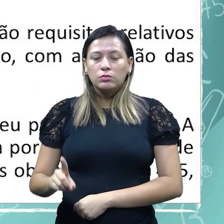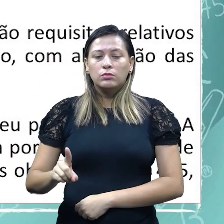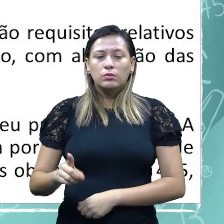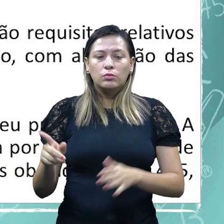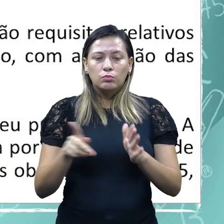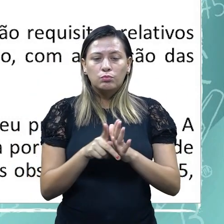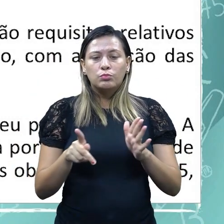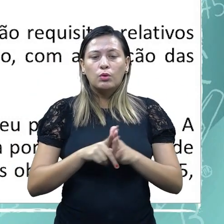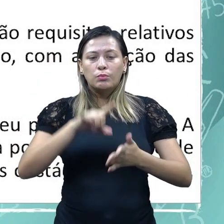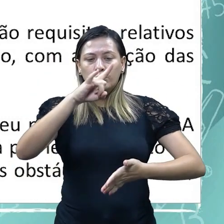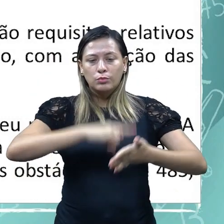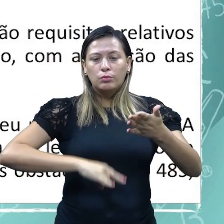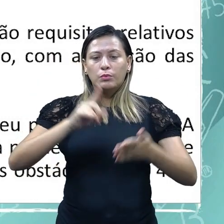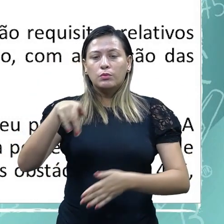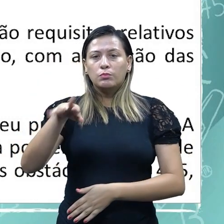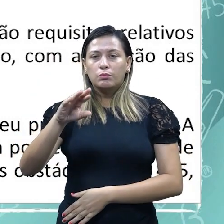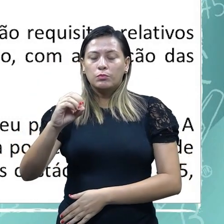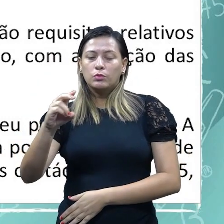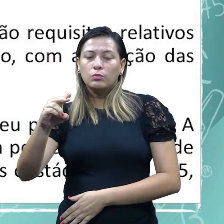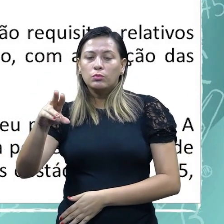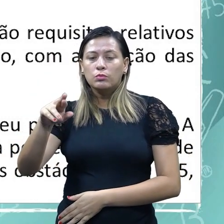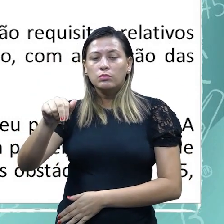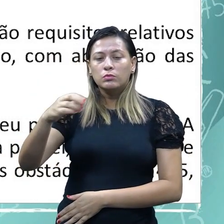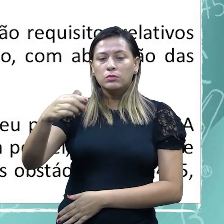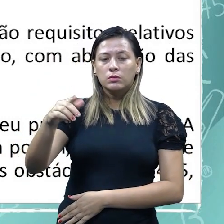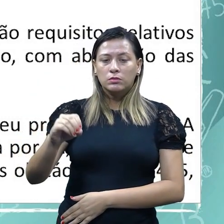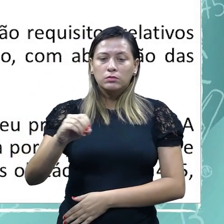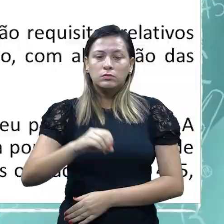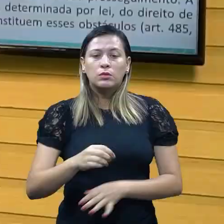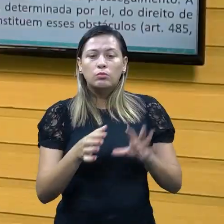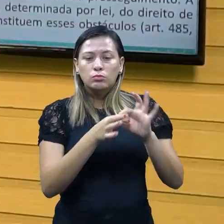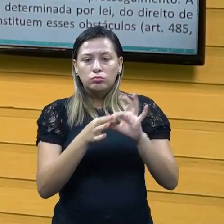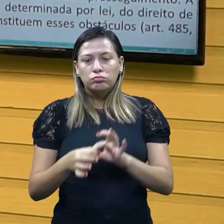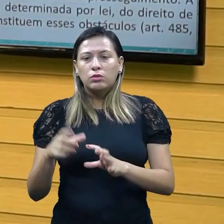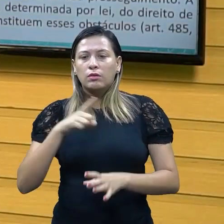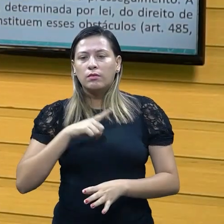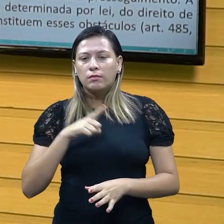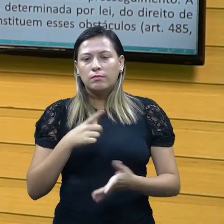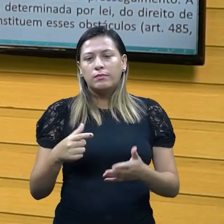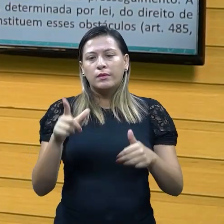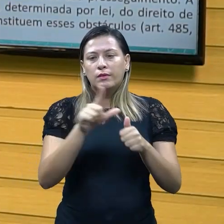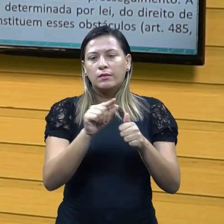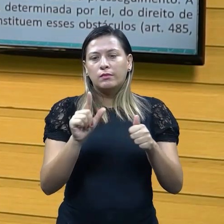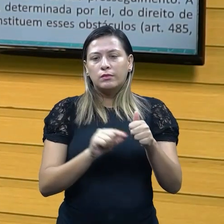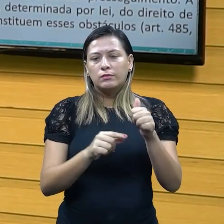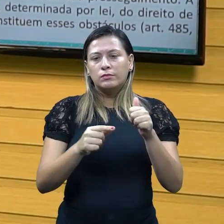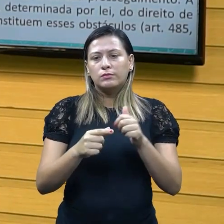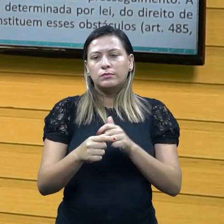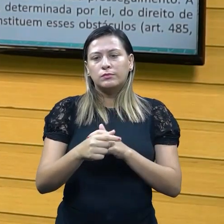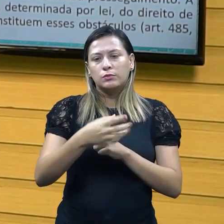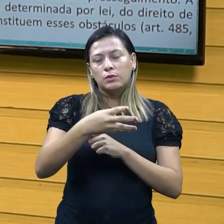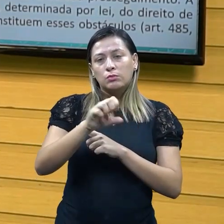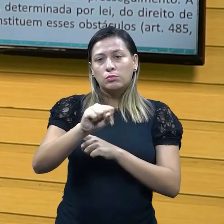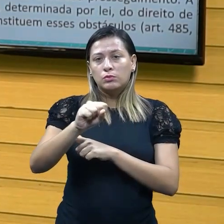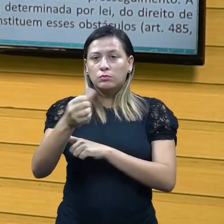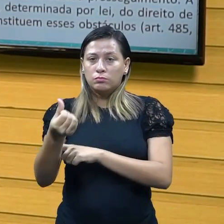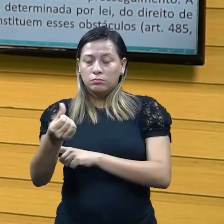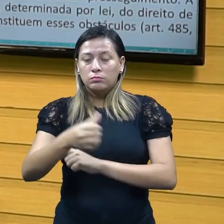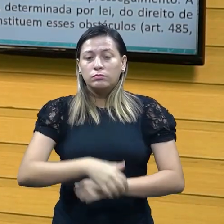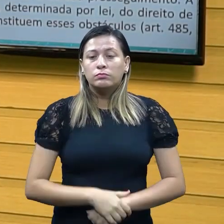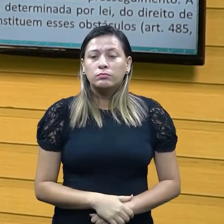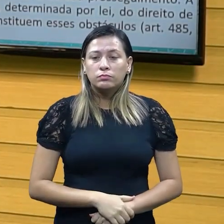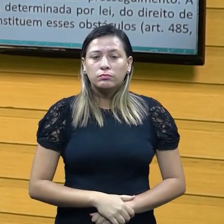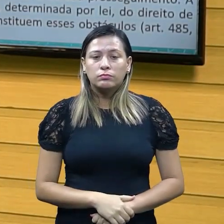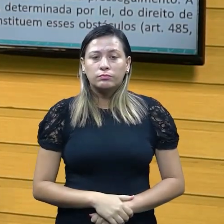nos casos que estão especificados no artigo 486. Você não vai poder rediscutir uma coisa que já foi discutida, né? Ah, é